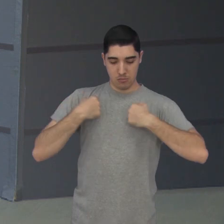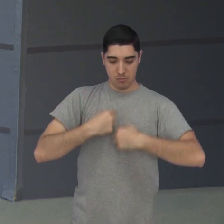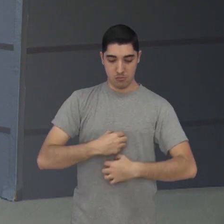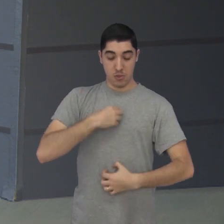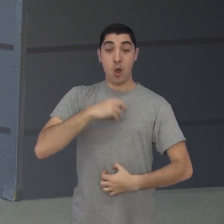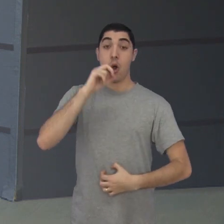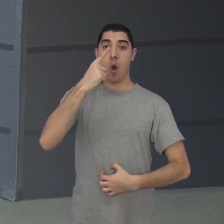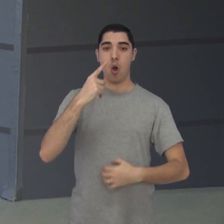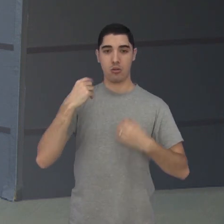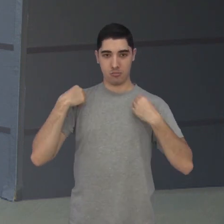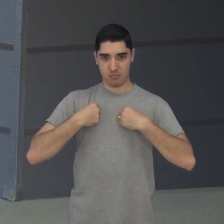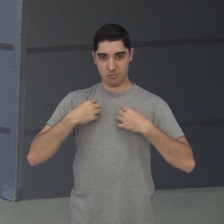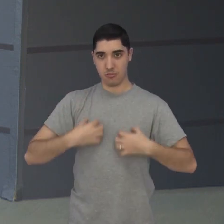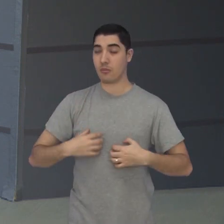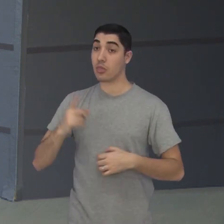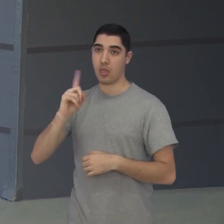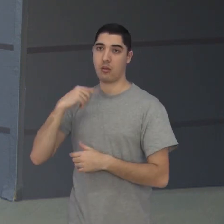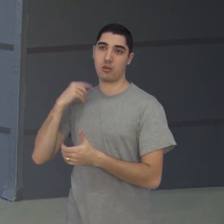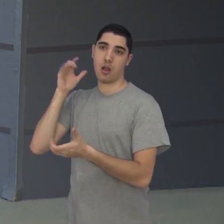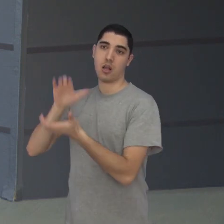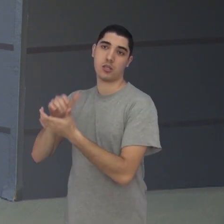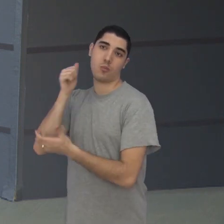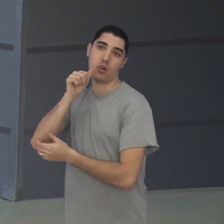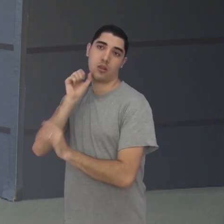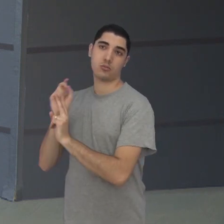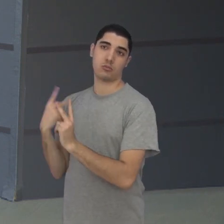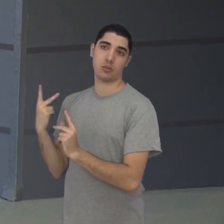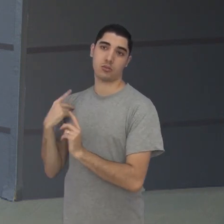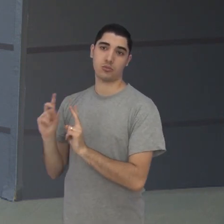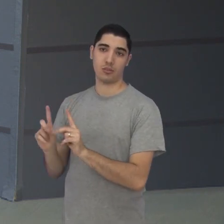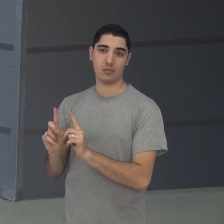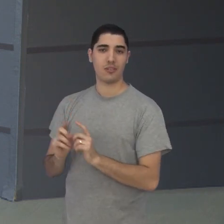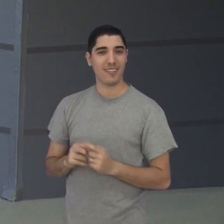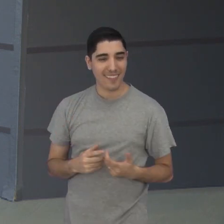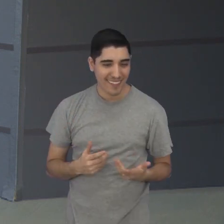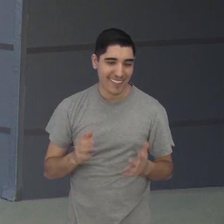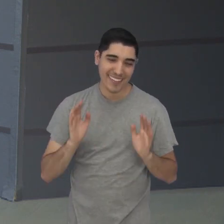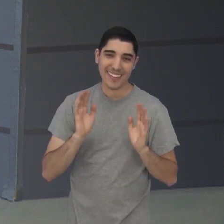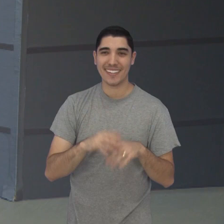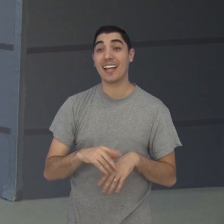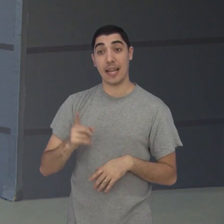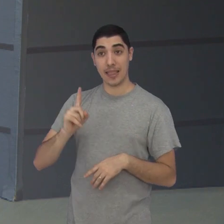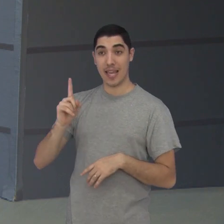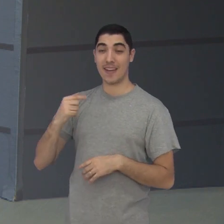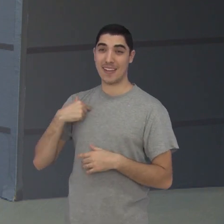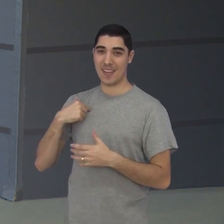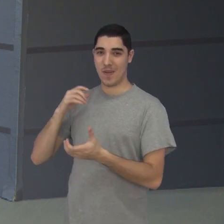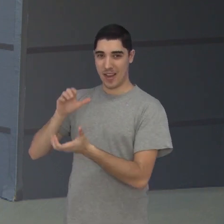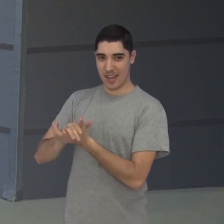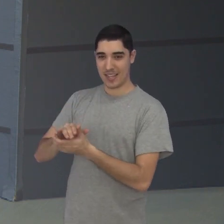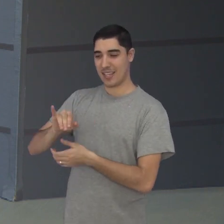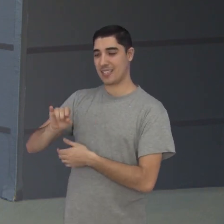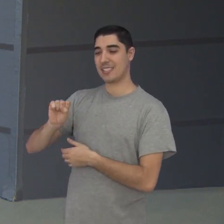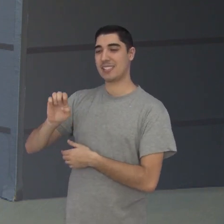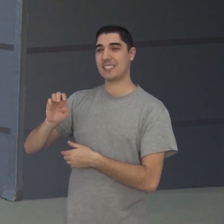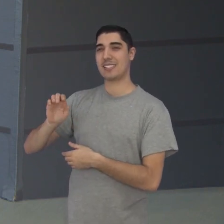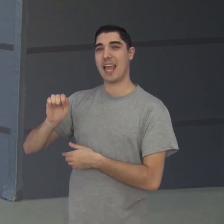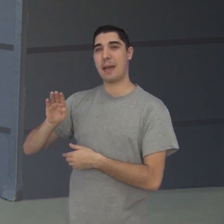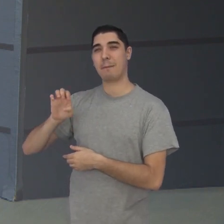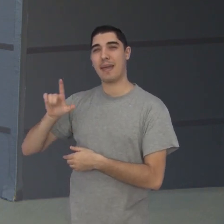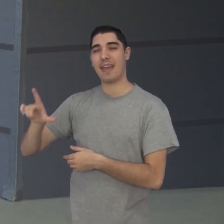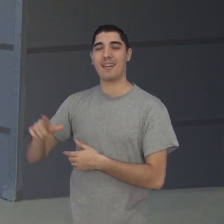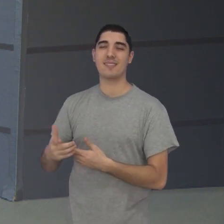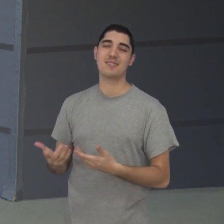casou de terno ou você casou vestido assim? Não, eu casei com a minha mulher. Casou com a sua mulher, não É. foi de terno? É. Não, mas eu casei com a